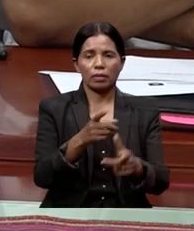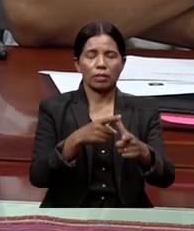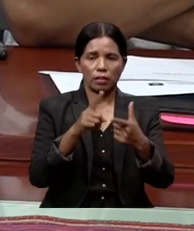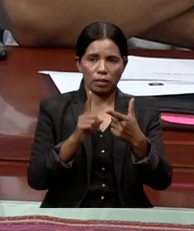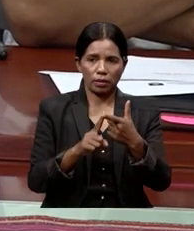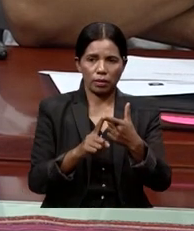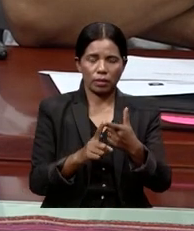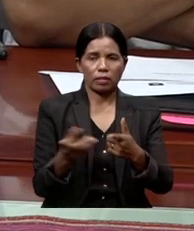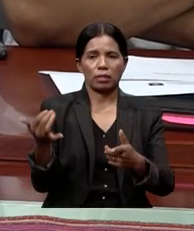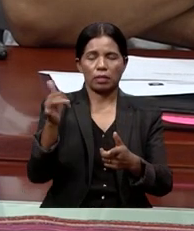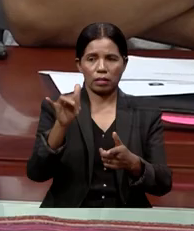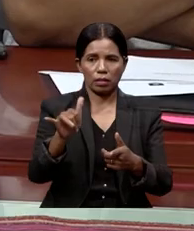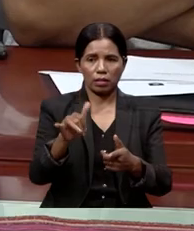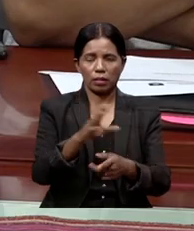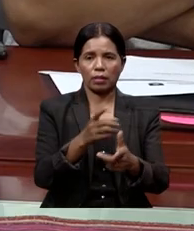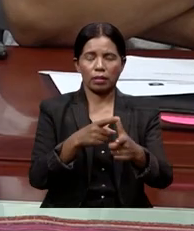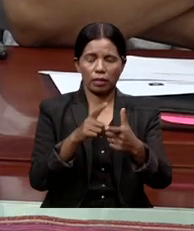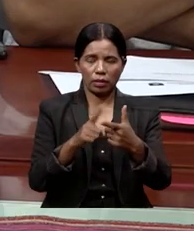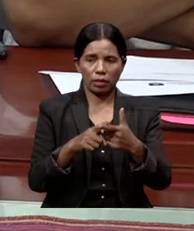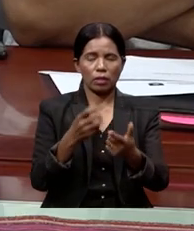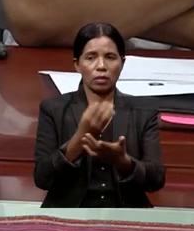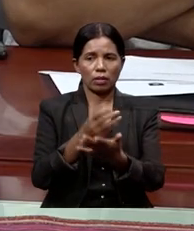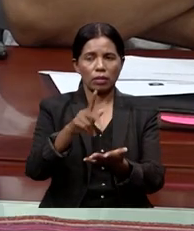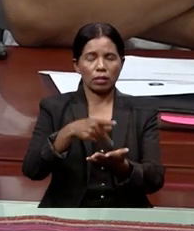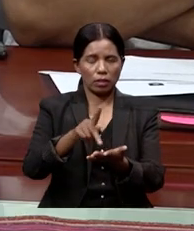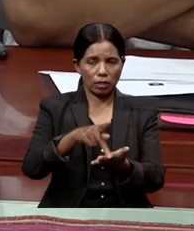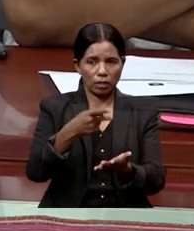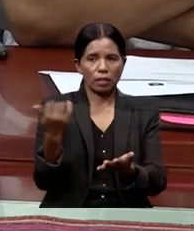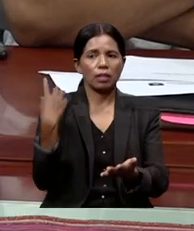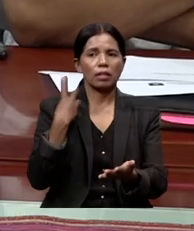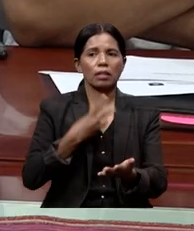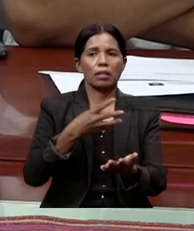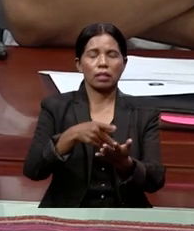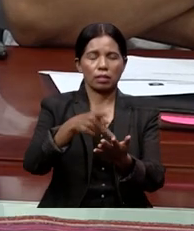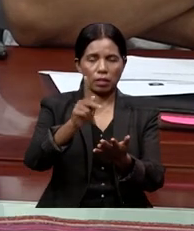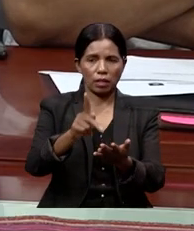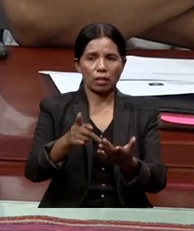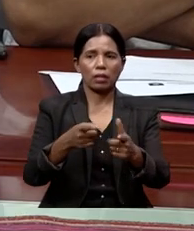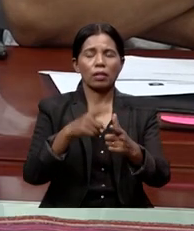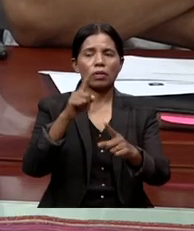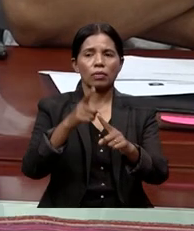$288. Neve sernia subsídio, a sernia salário normal, ona também está selo desde ia